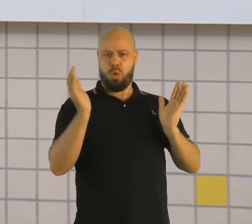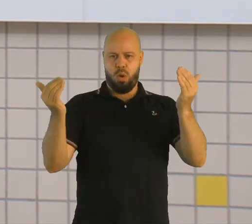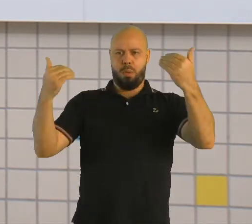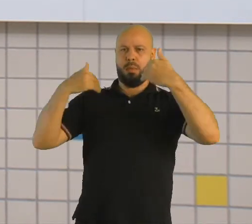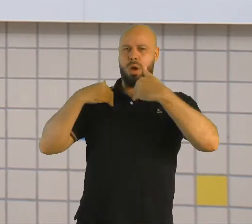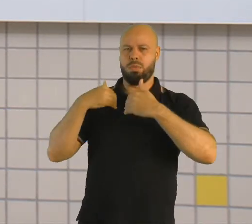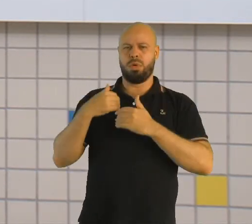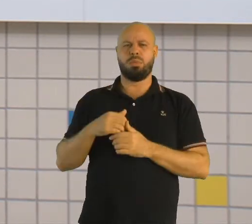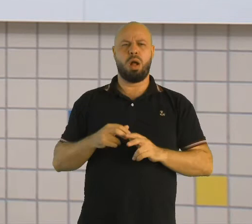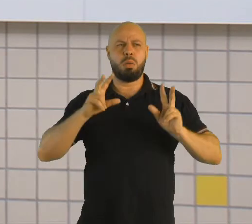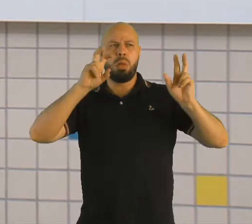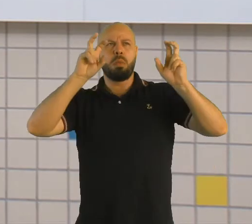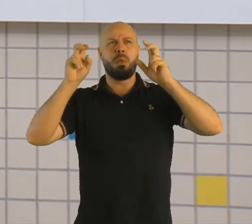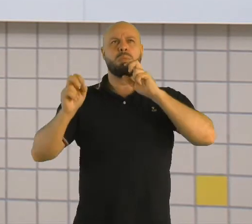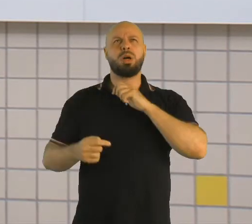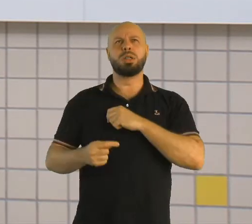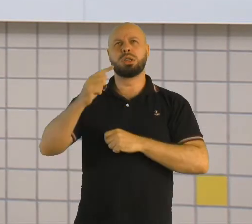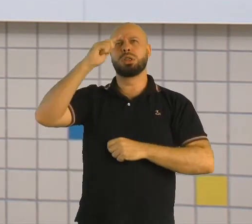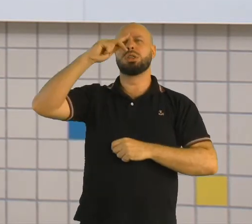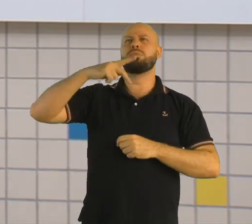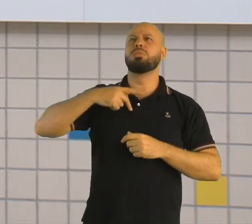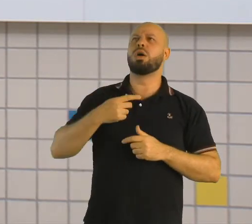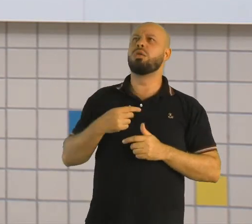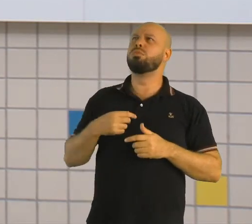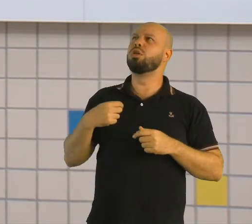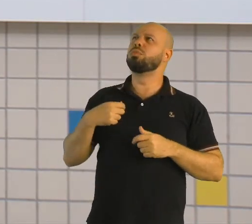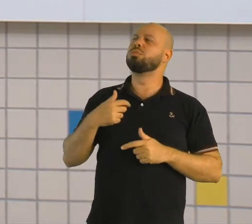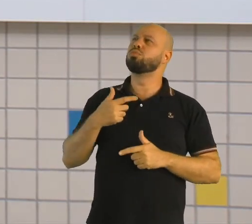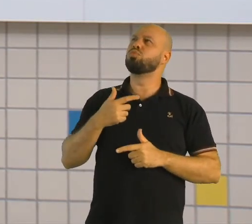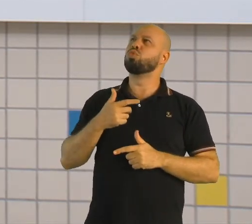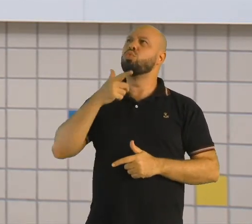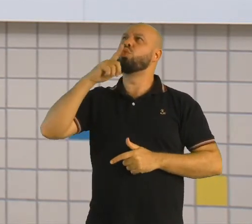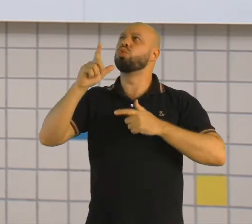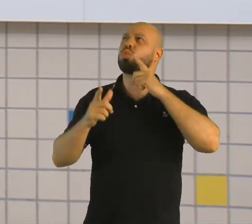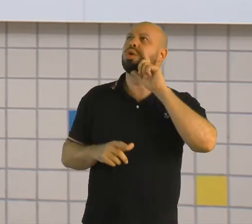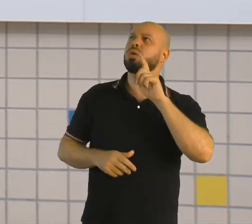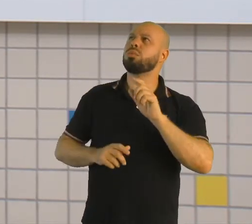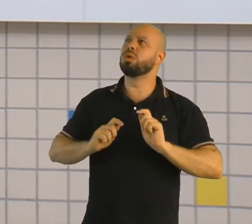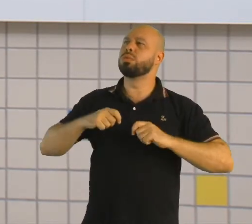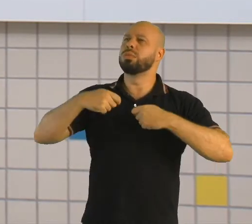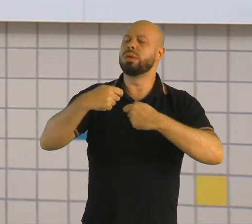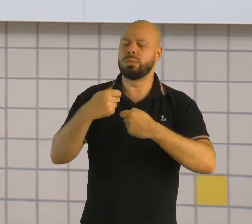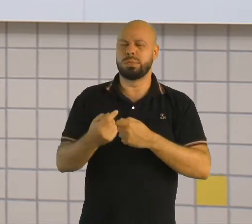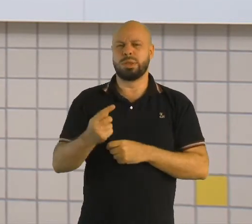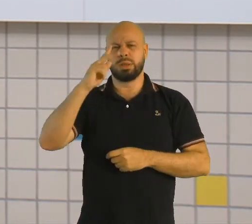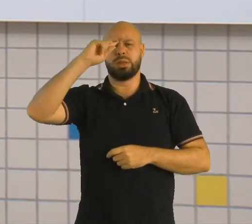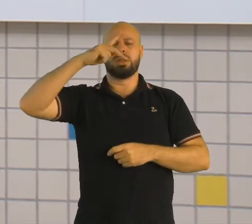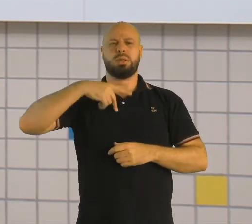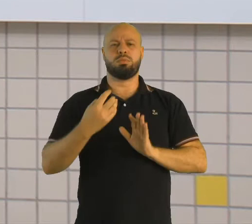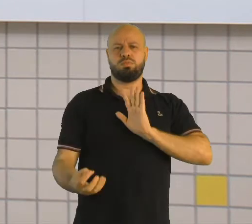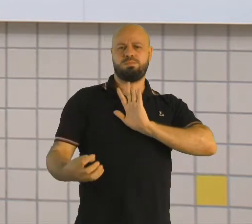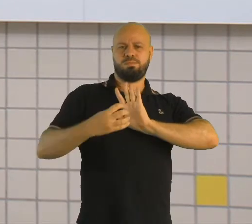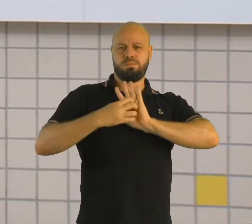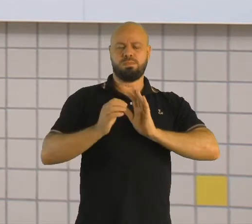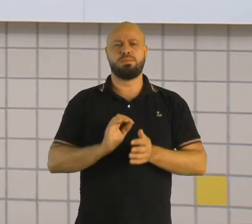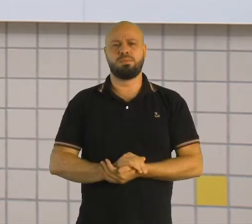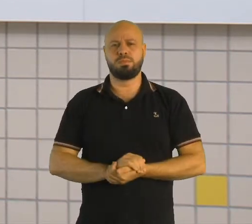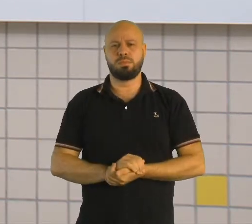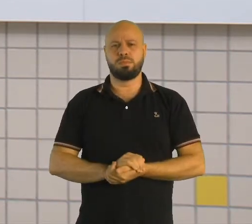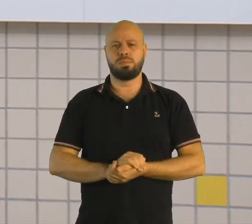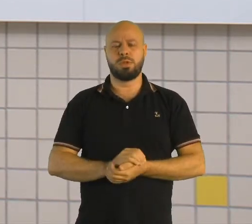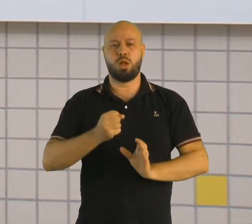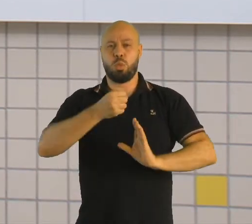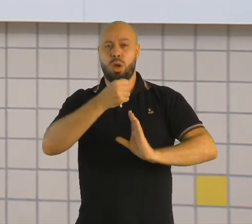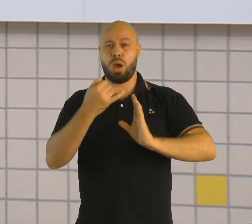assuntos, não esperando mais uma resposta divina, beleza? Gente, uma característica muito importante também do Renascimento,